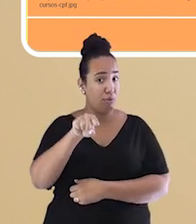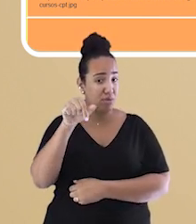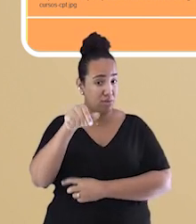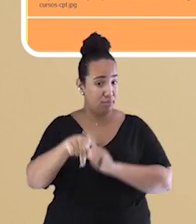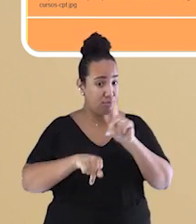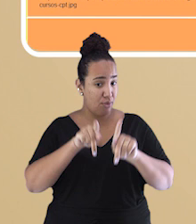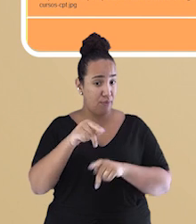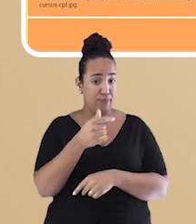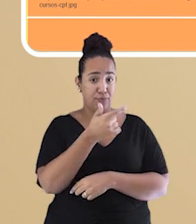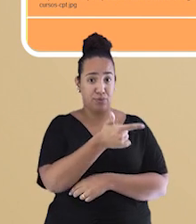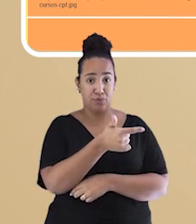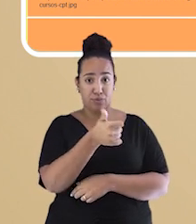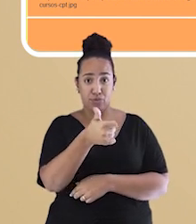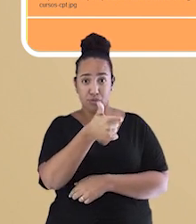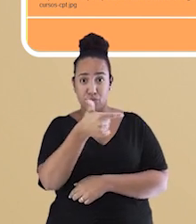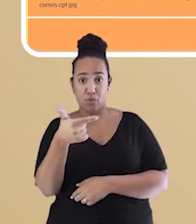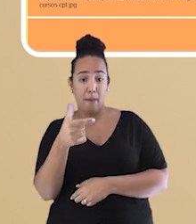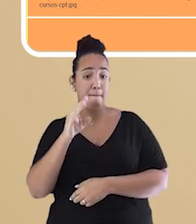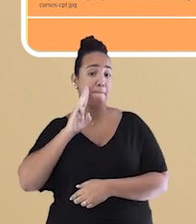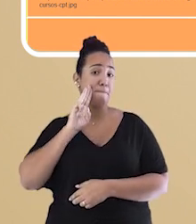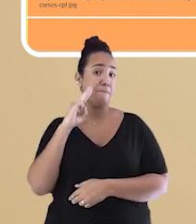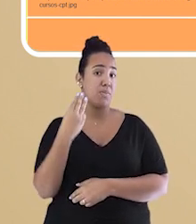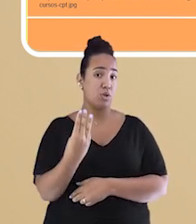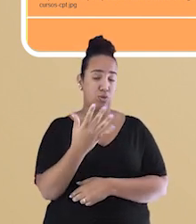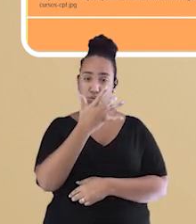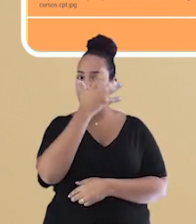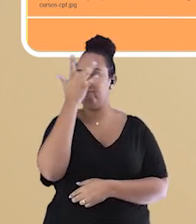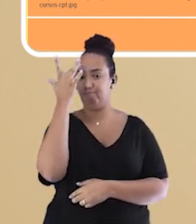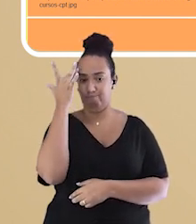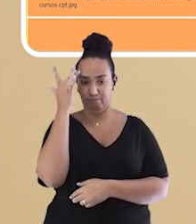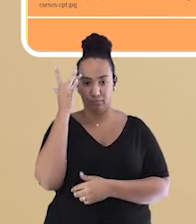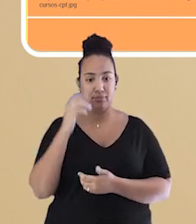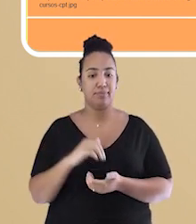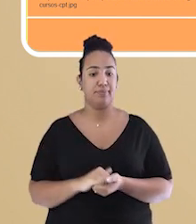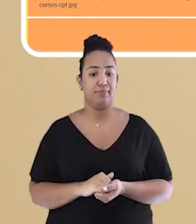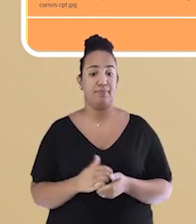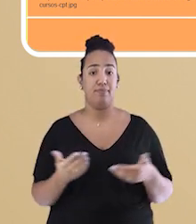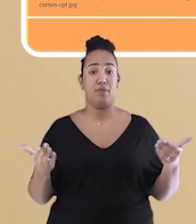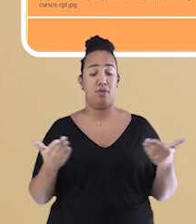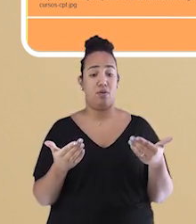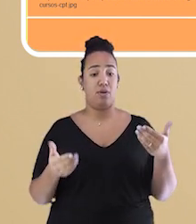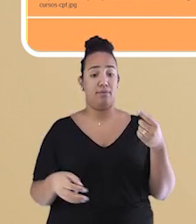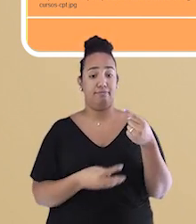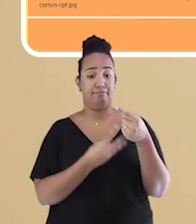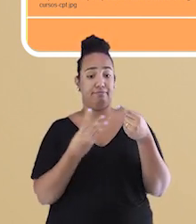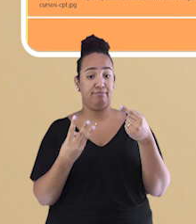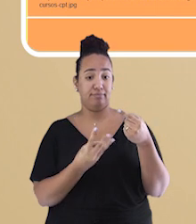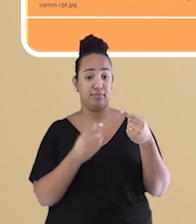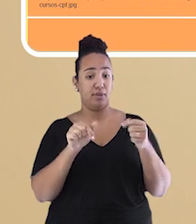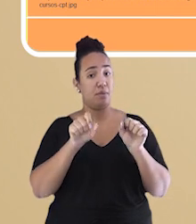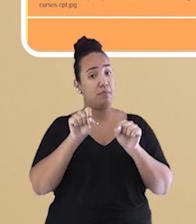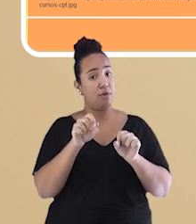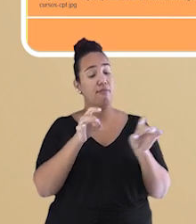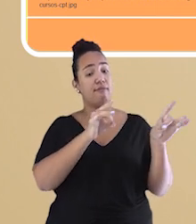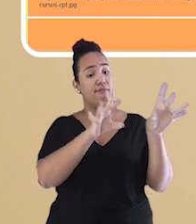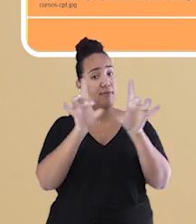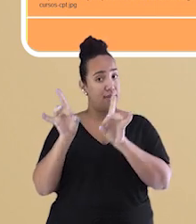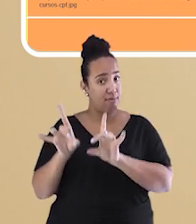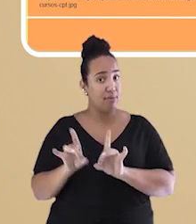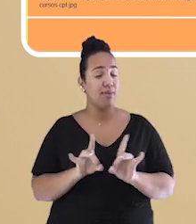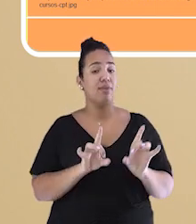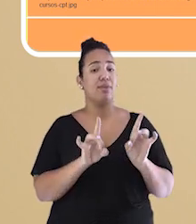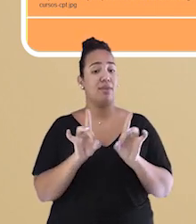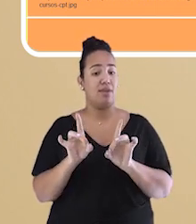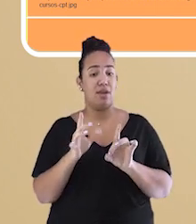de 212 milhões de pessoas. As outras 3 partes podem ser vendidas